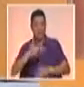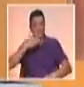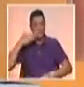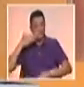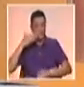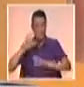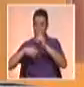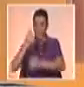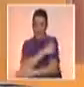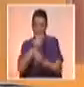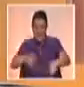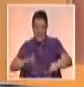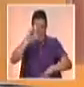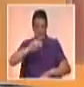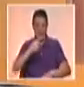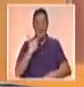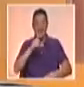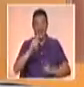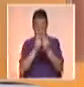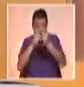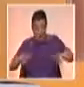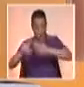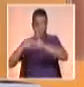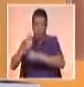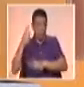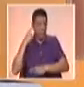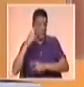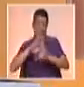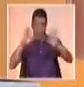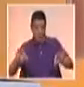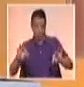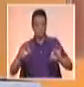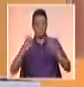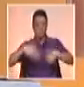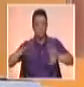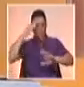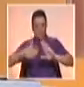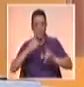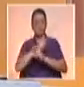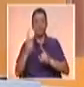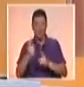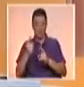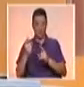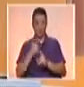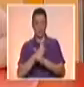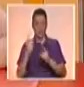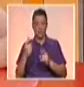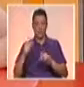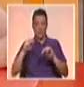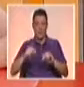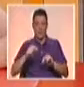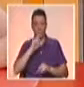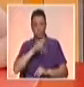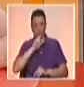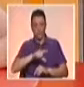outra criança qualquer começa também com a sua linguagem, exatamente, não é? Com a sua língua. Isso não acontece porquê? Ora bem, como é possível